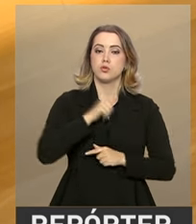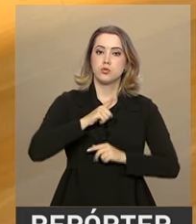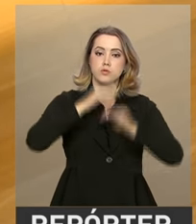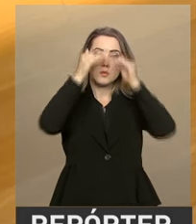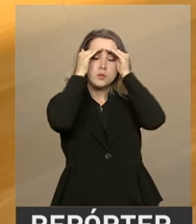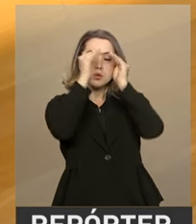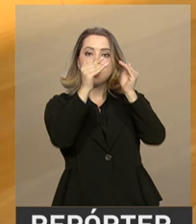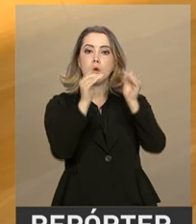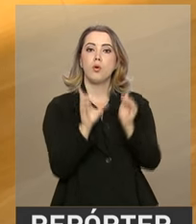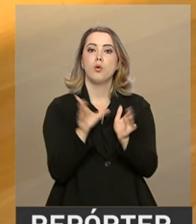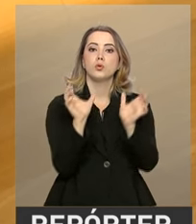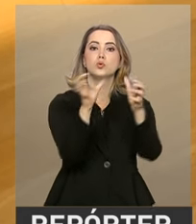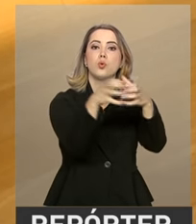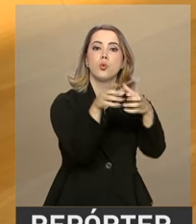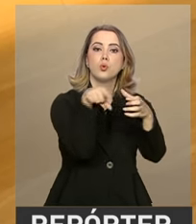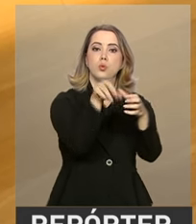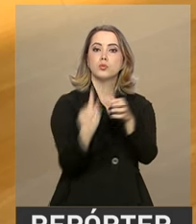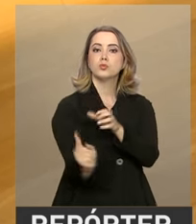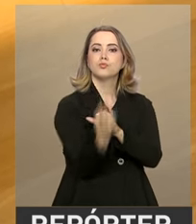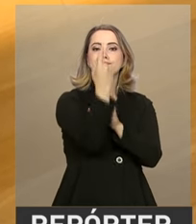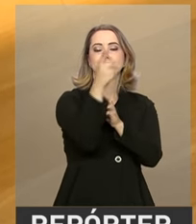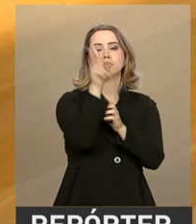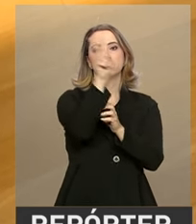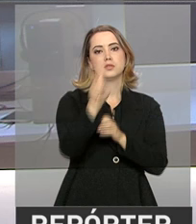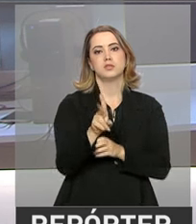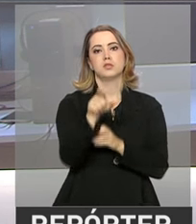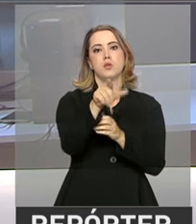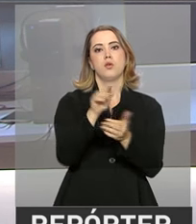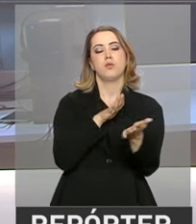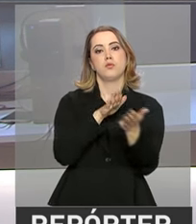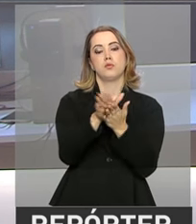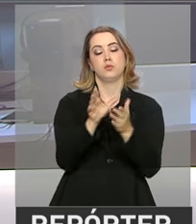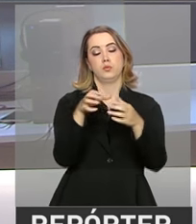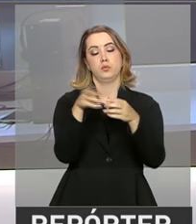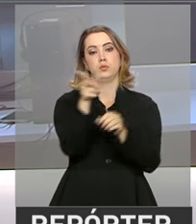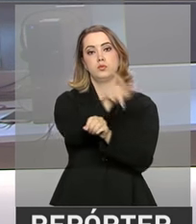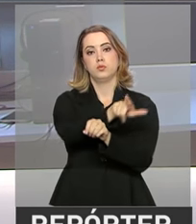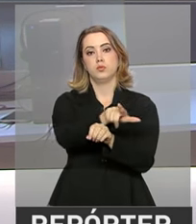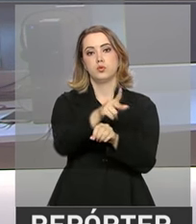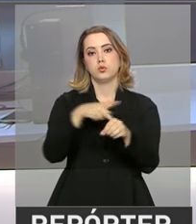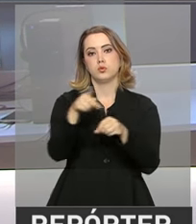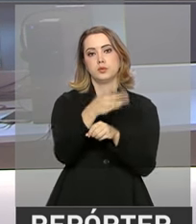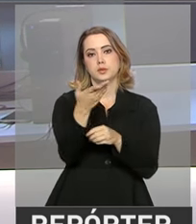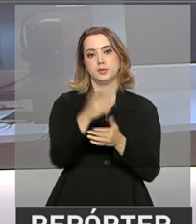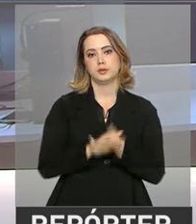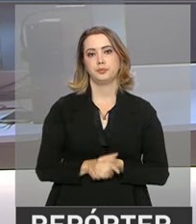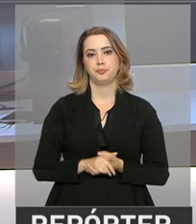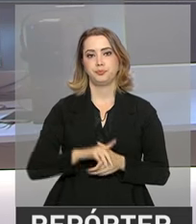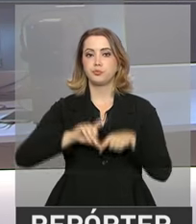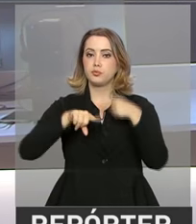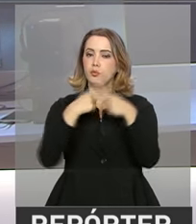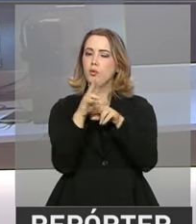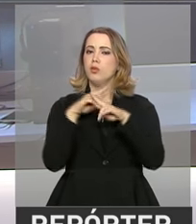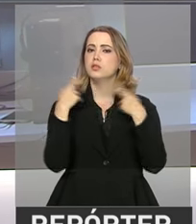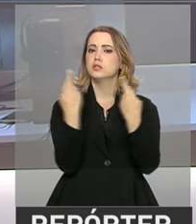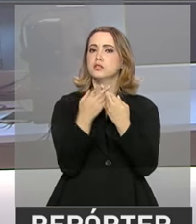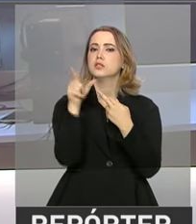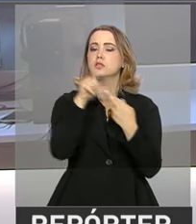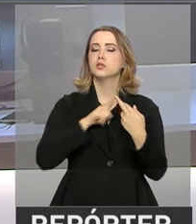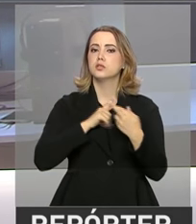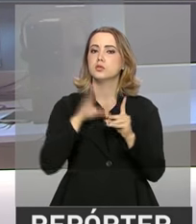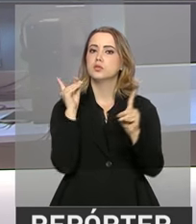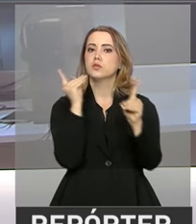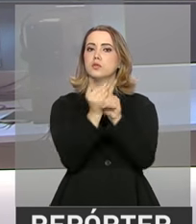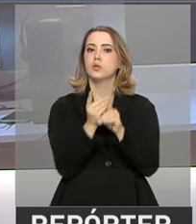primeira delegação de refugiados a competir nos Jogos. Depois dessa reunião, o presidente Michel Temer se encontrou com